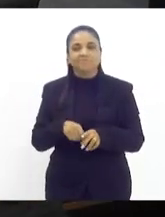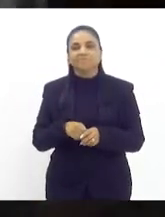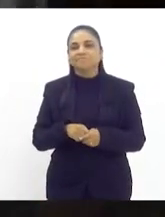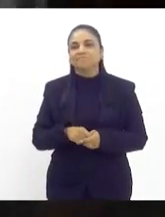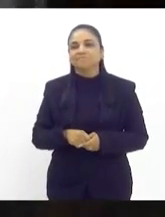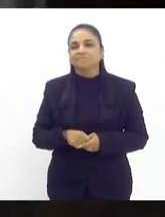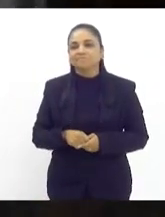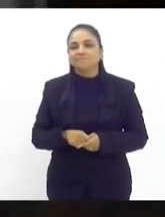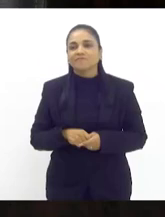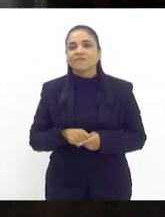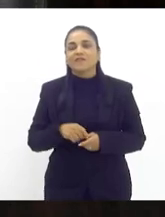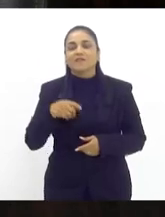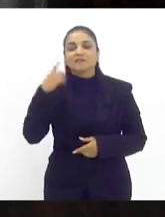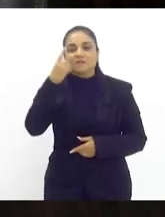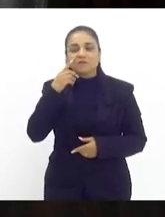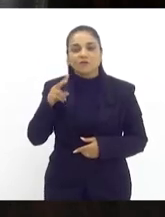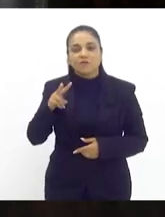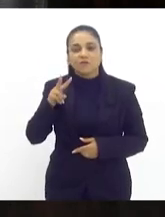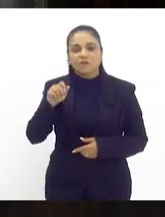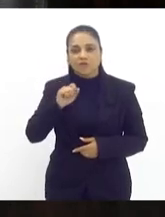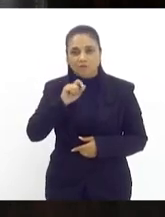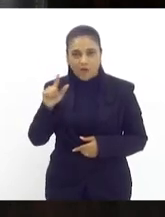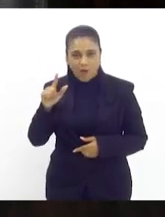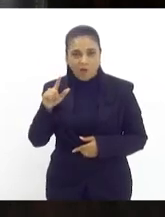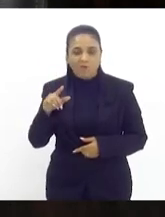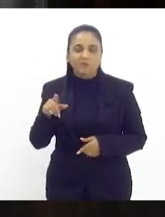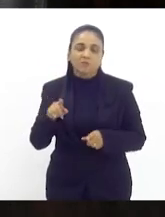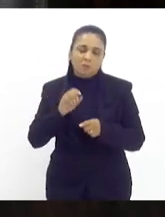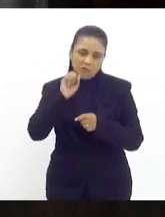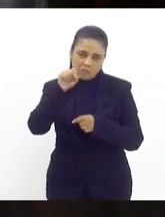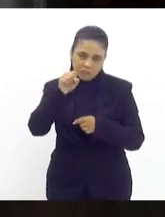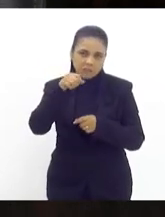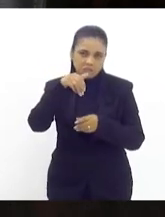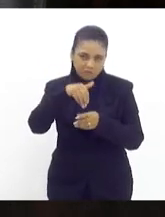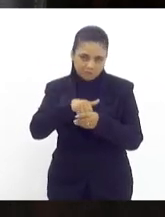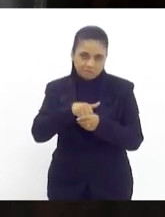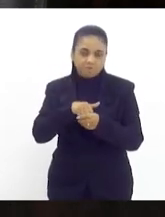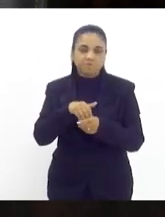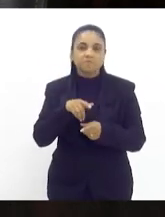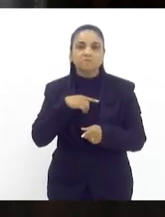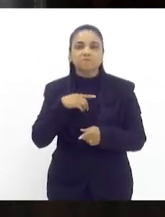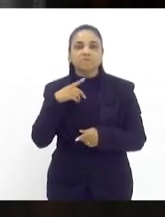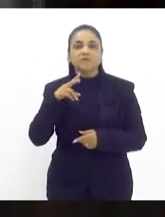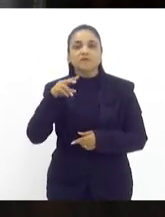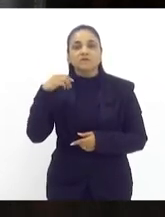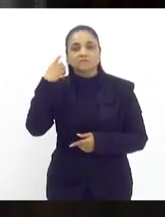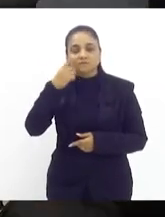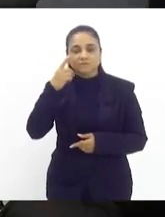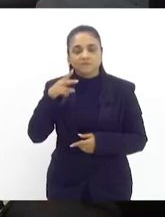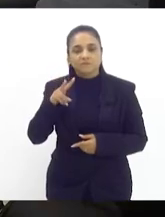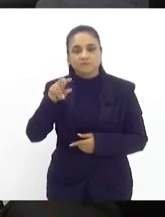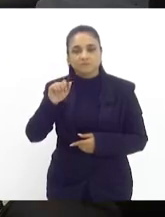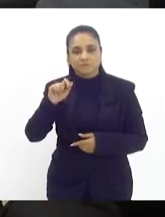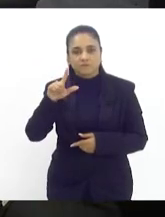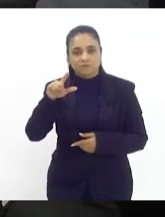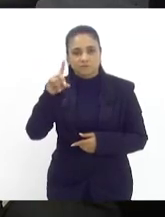Deputado Valdo Ceasa já votou sim, consignado aqui. Deputado Valdeci da Saúde.